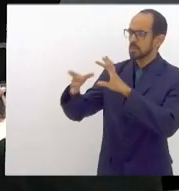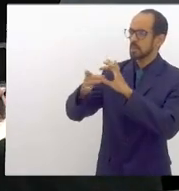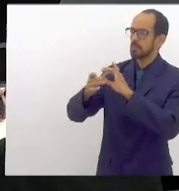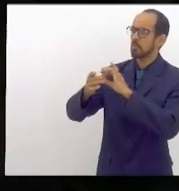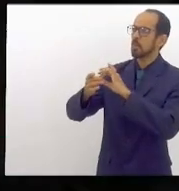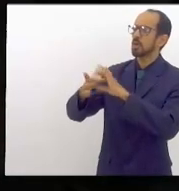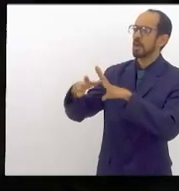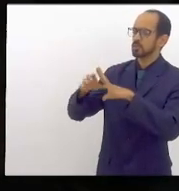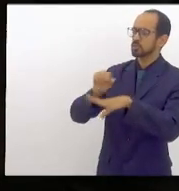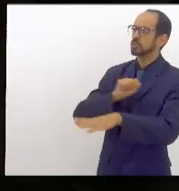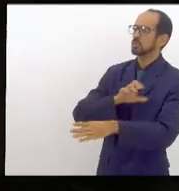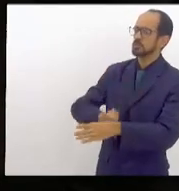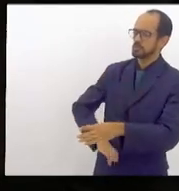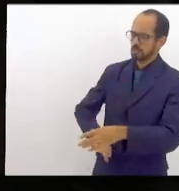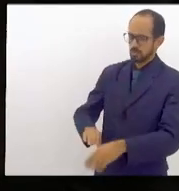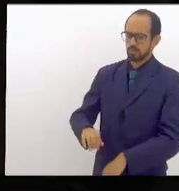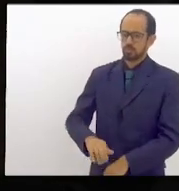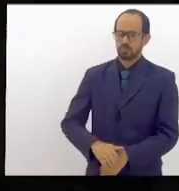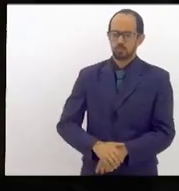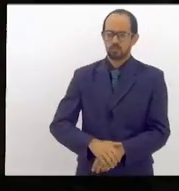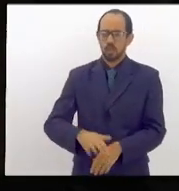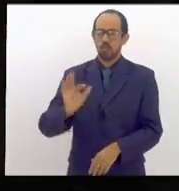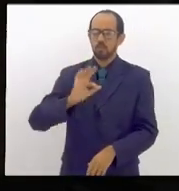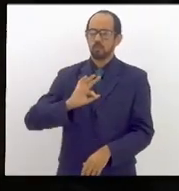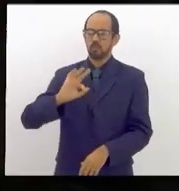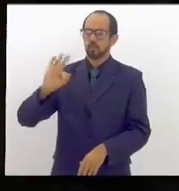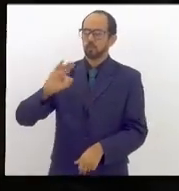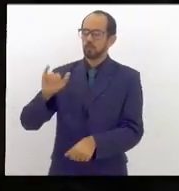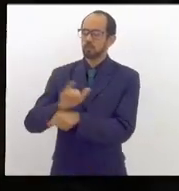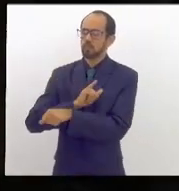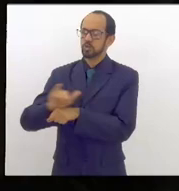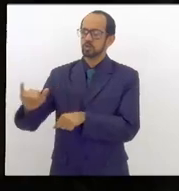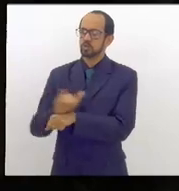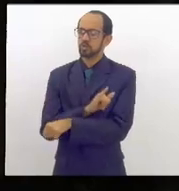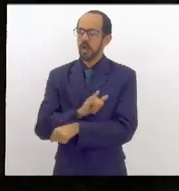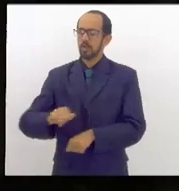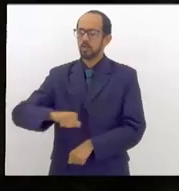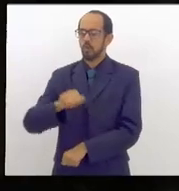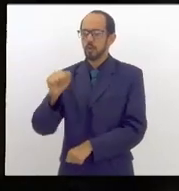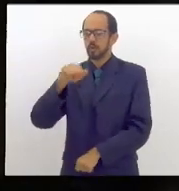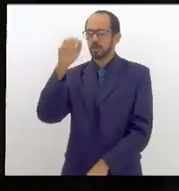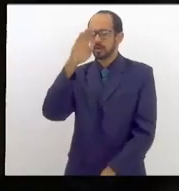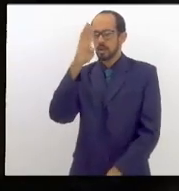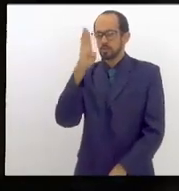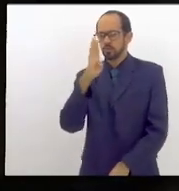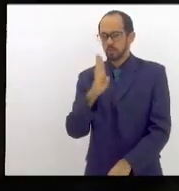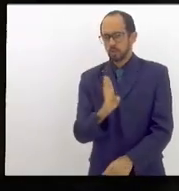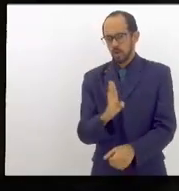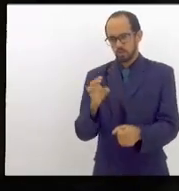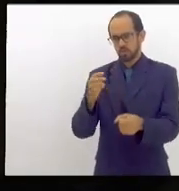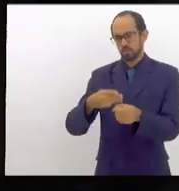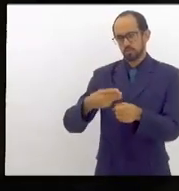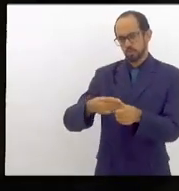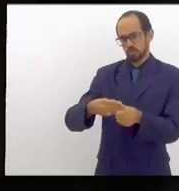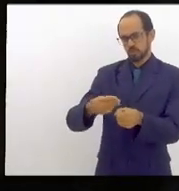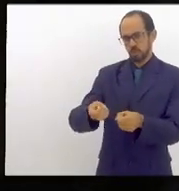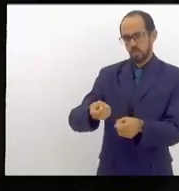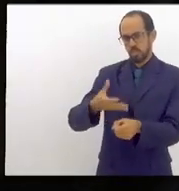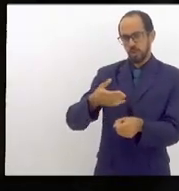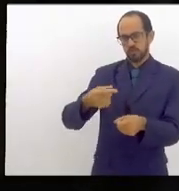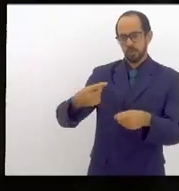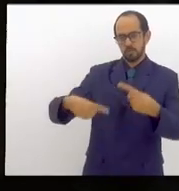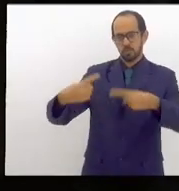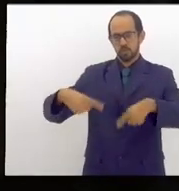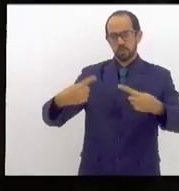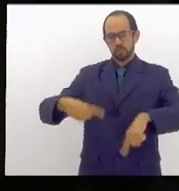André Siciliano futuro articulador nacional dos Municípios com a nova política Social